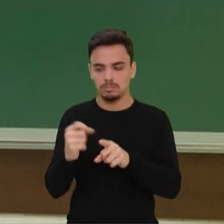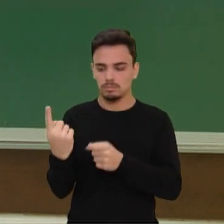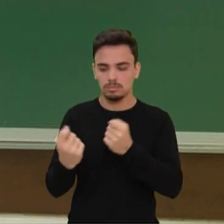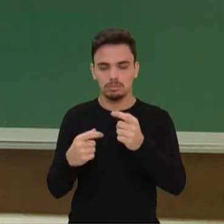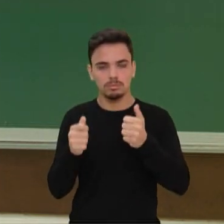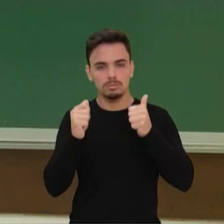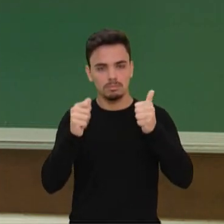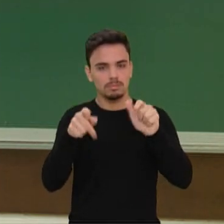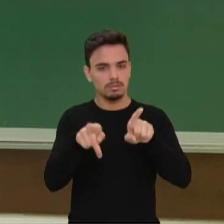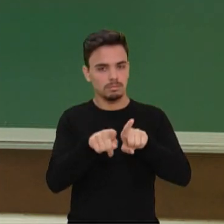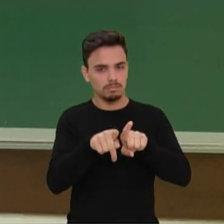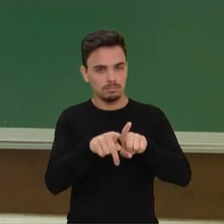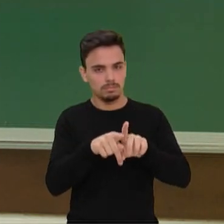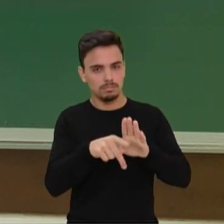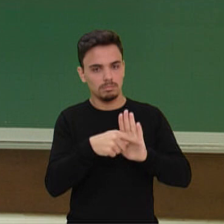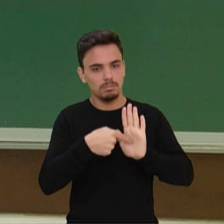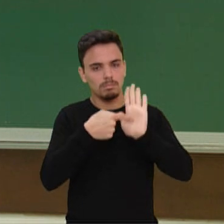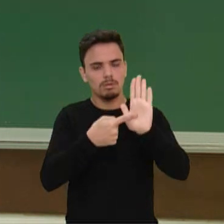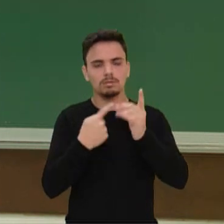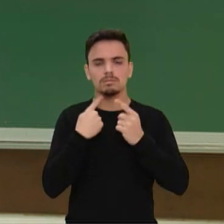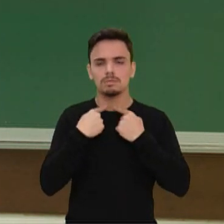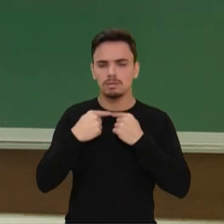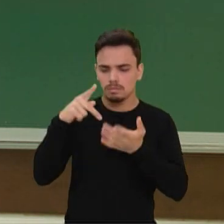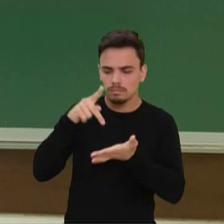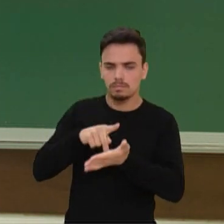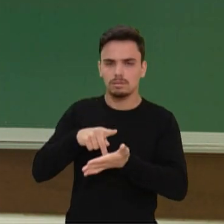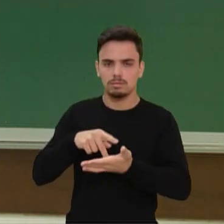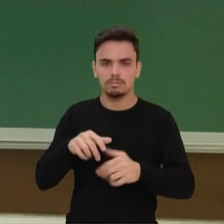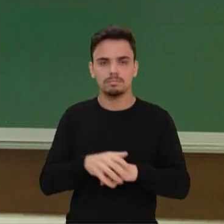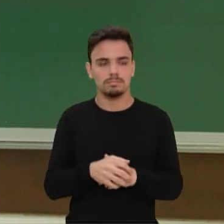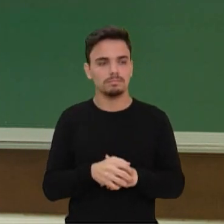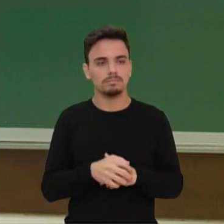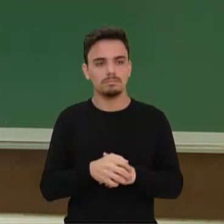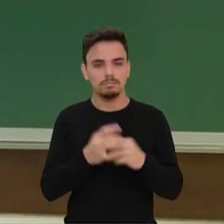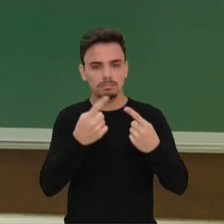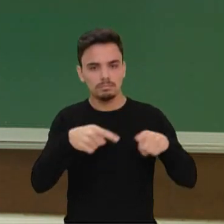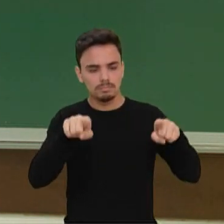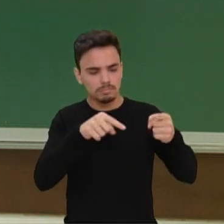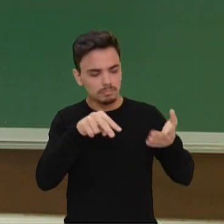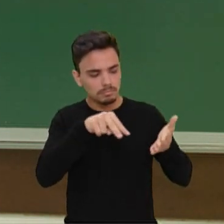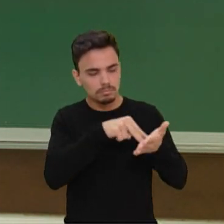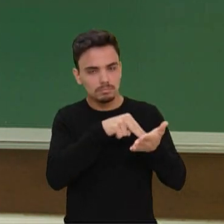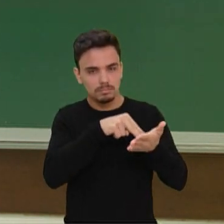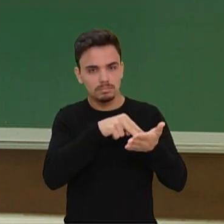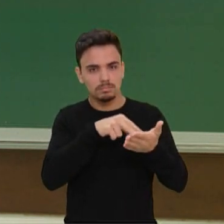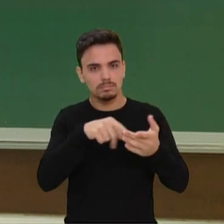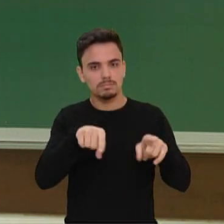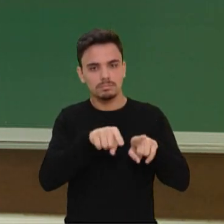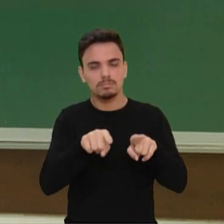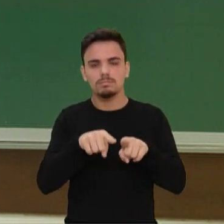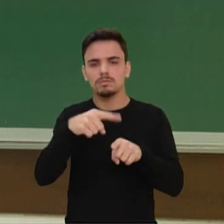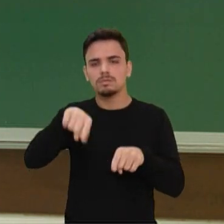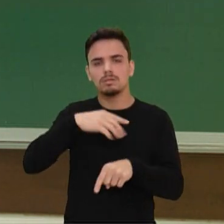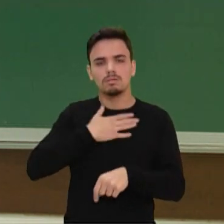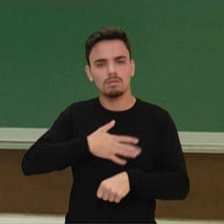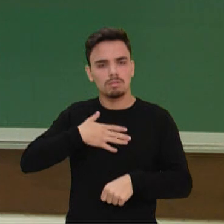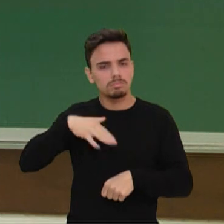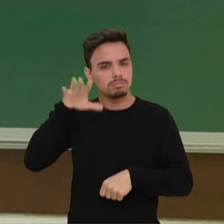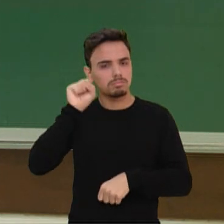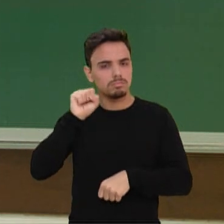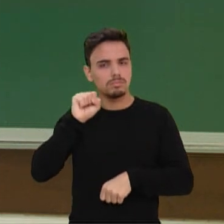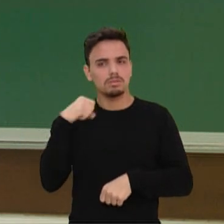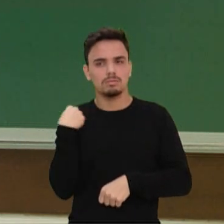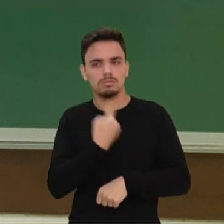em que a vontade aparece como ela é, numa sinfonia, numa música, a música que você gosta de ouvir. Aquilo que